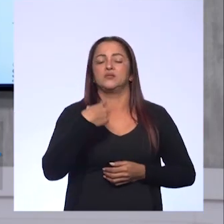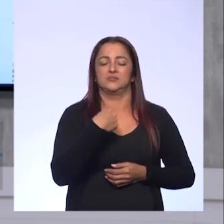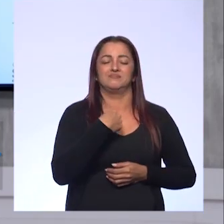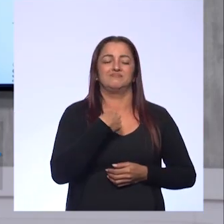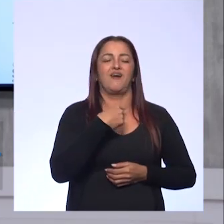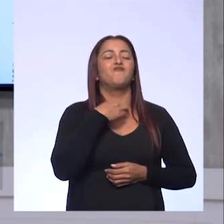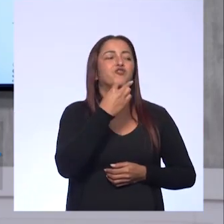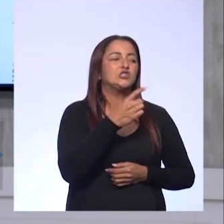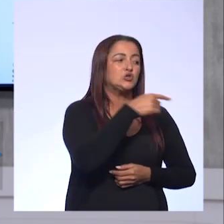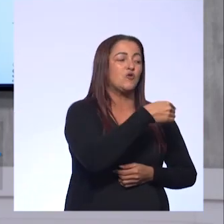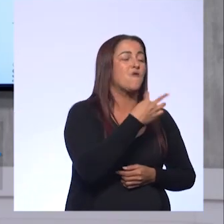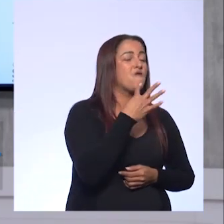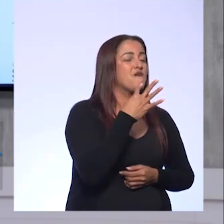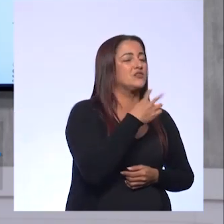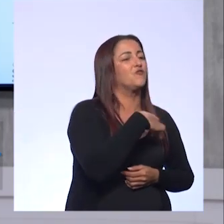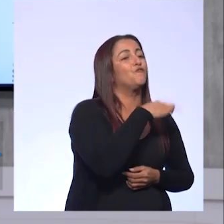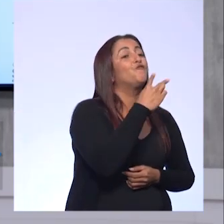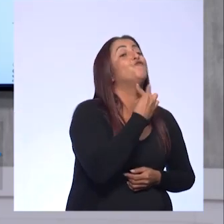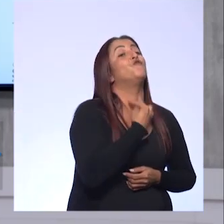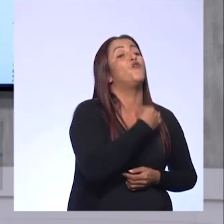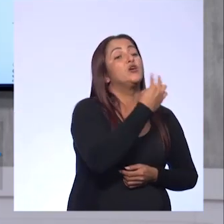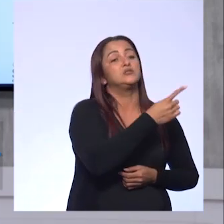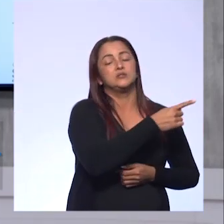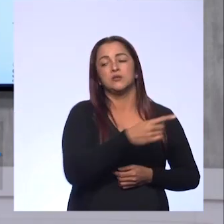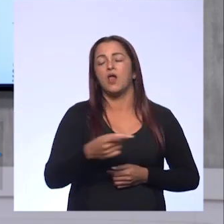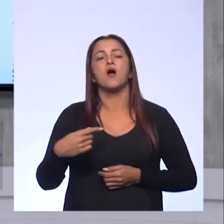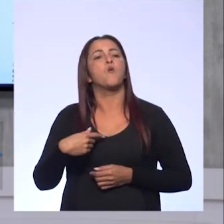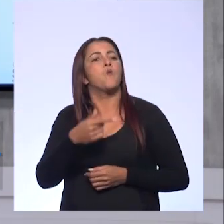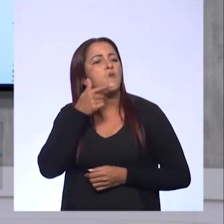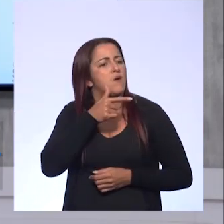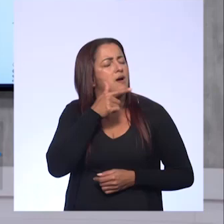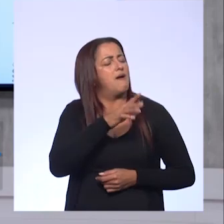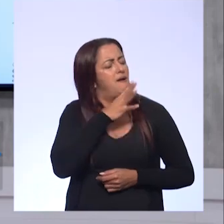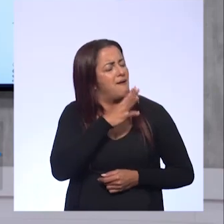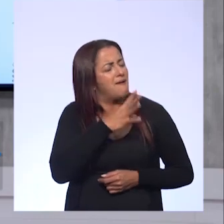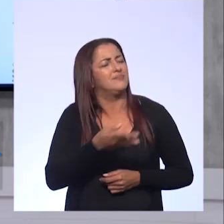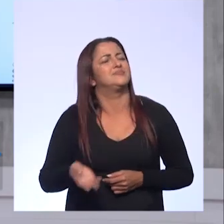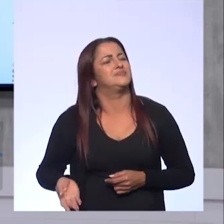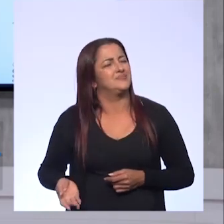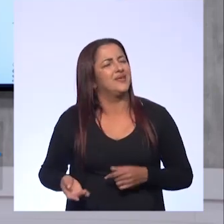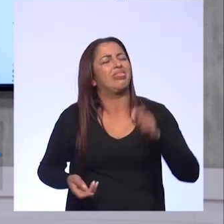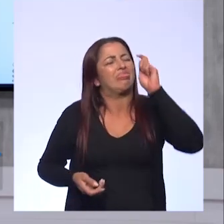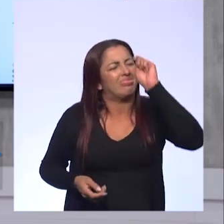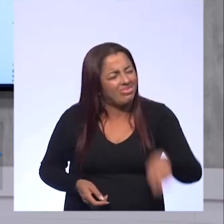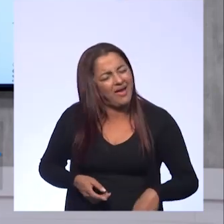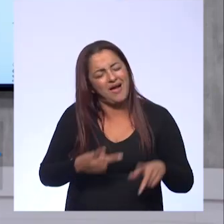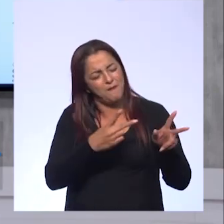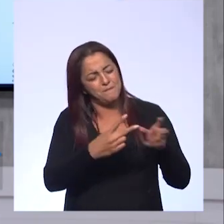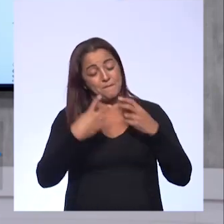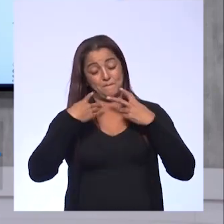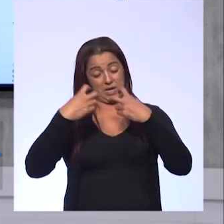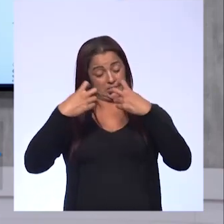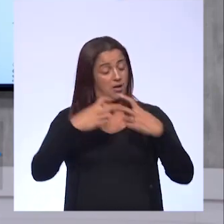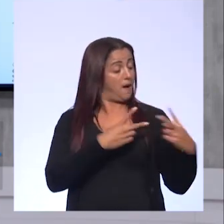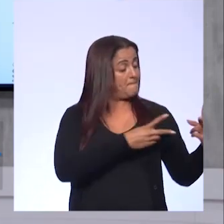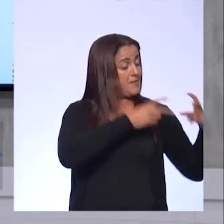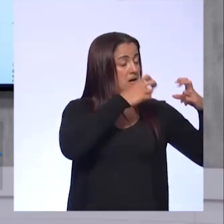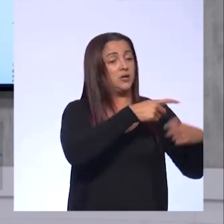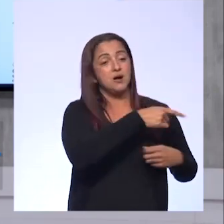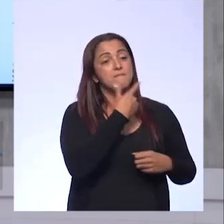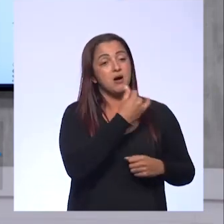voz a pergunta que eu faço é ela consegue reconhecer qual característica que a minha voz tem e a do meu irmão tem